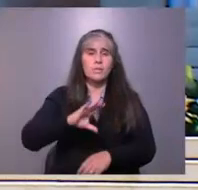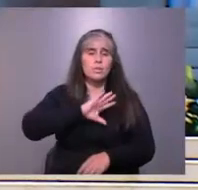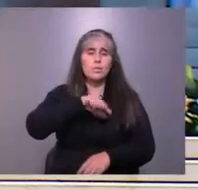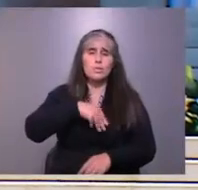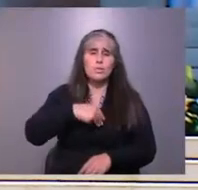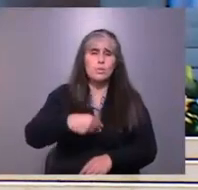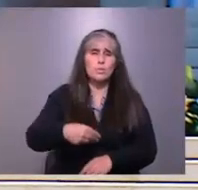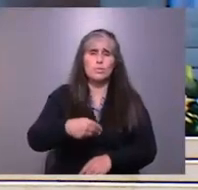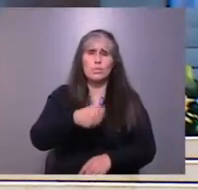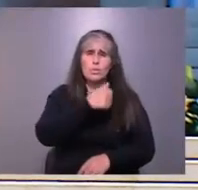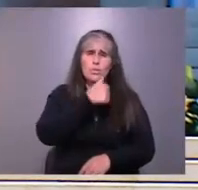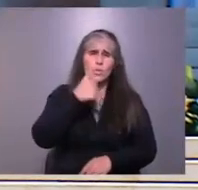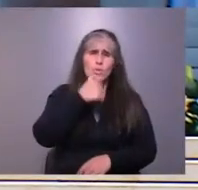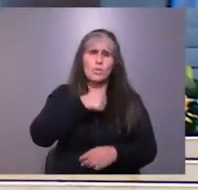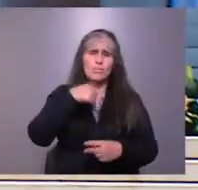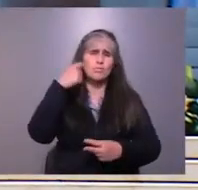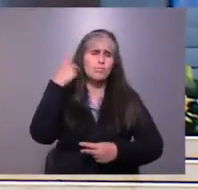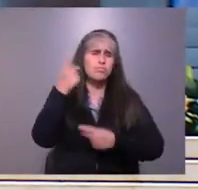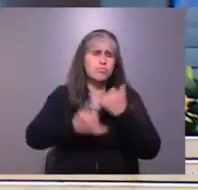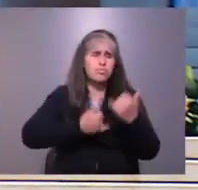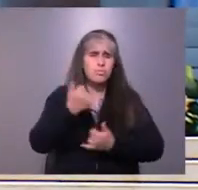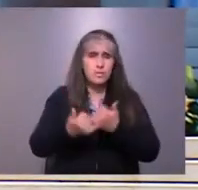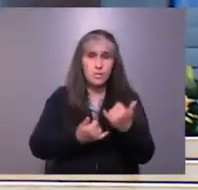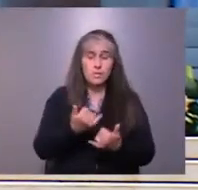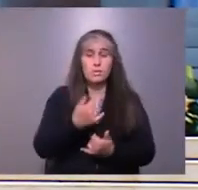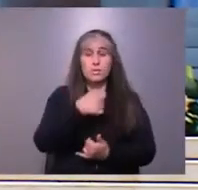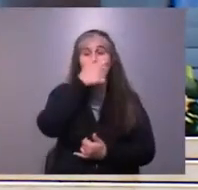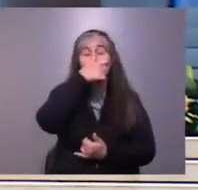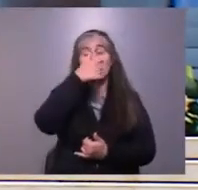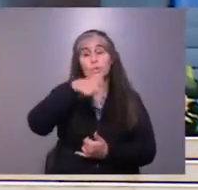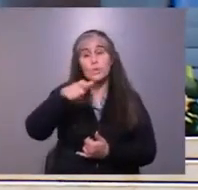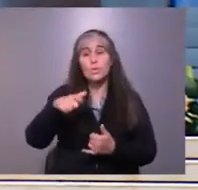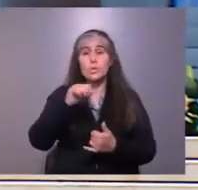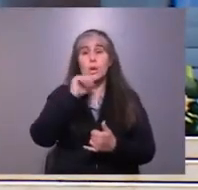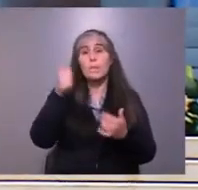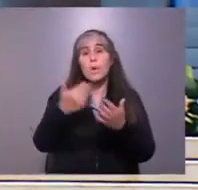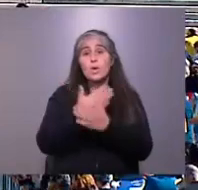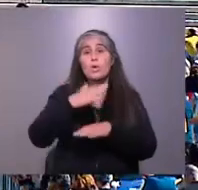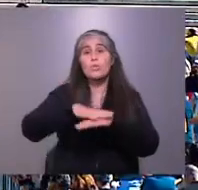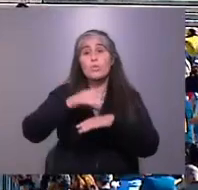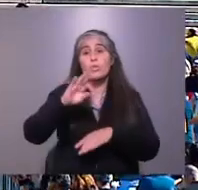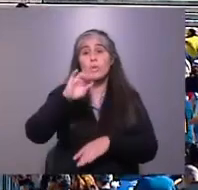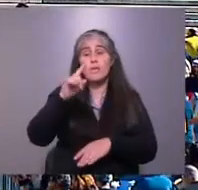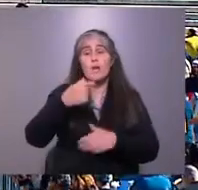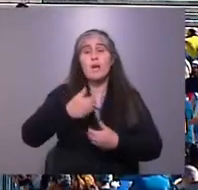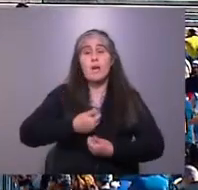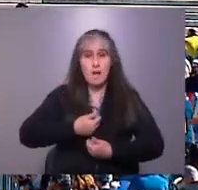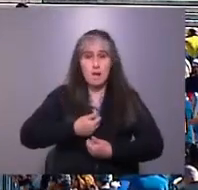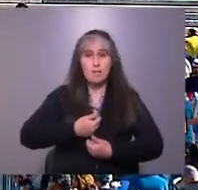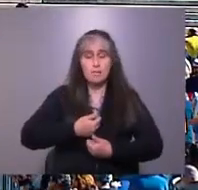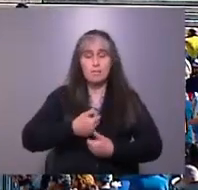são vítimas da violência e pelos que morrem por causa da sua fé,